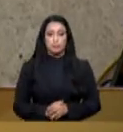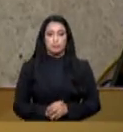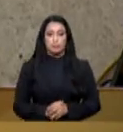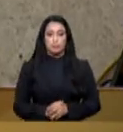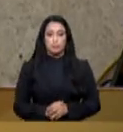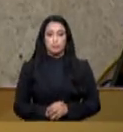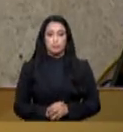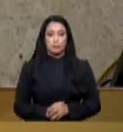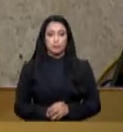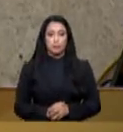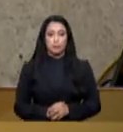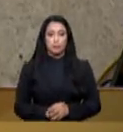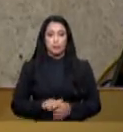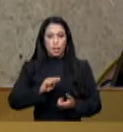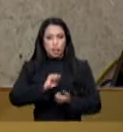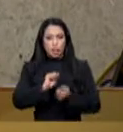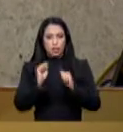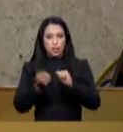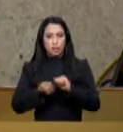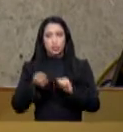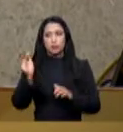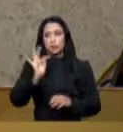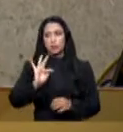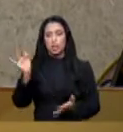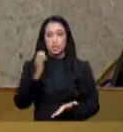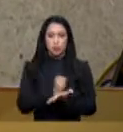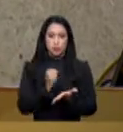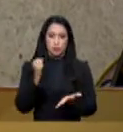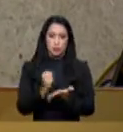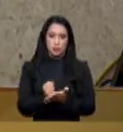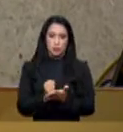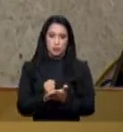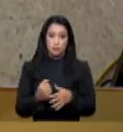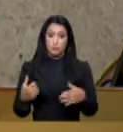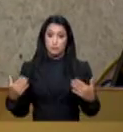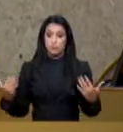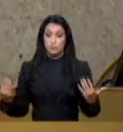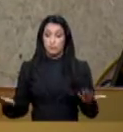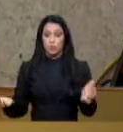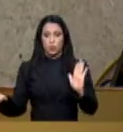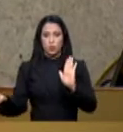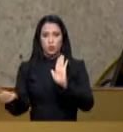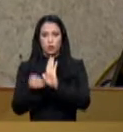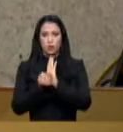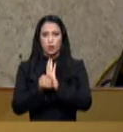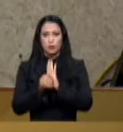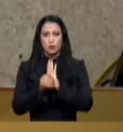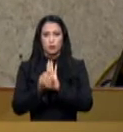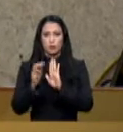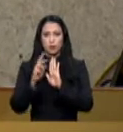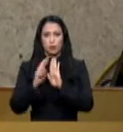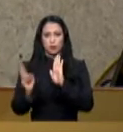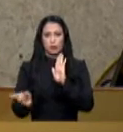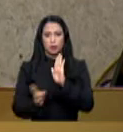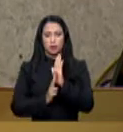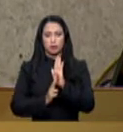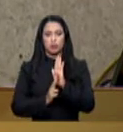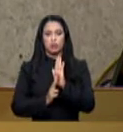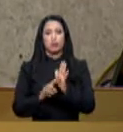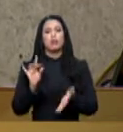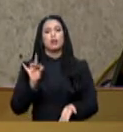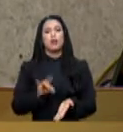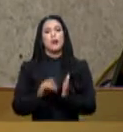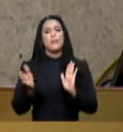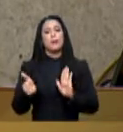arranjos federativos de contratação. Porém, o marco regulatório consolidou